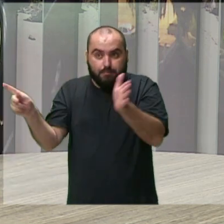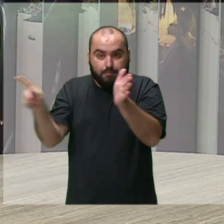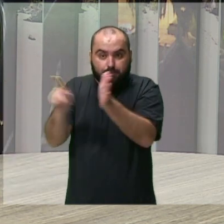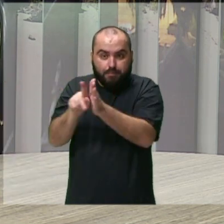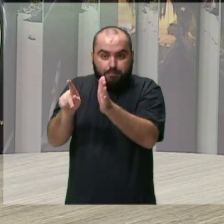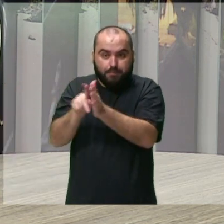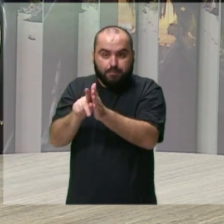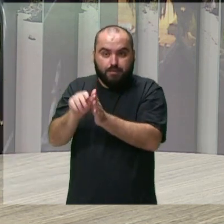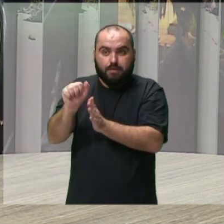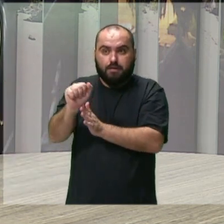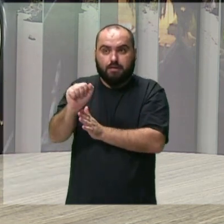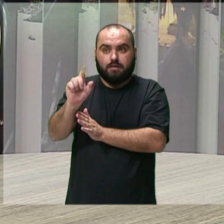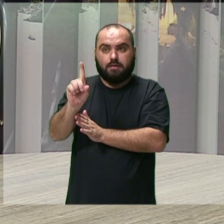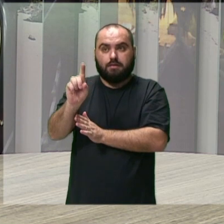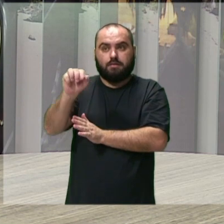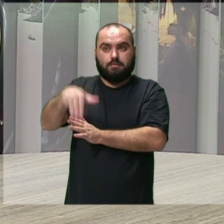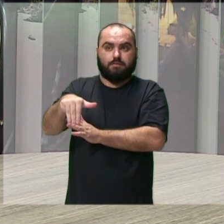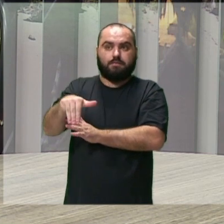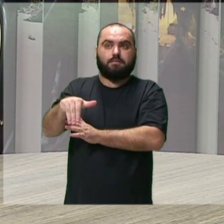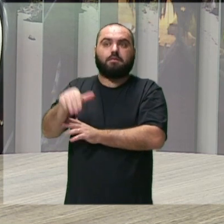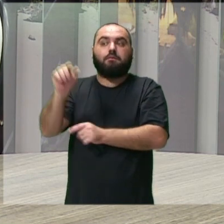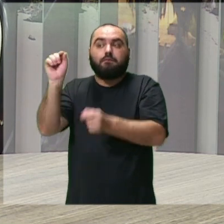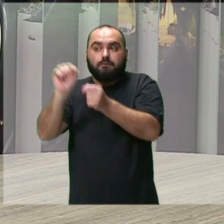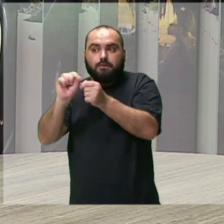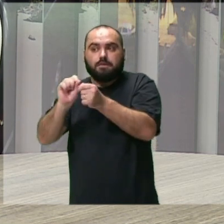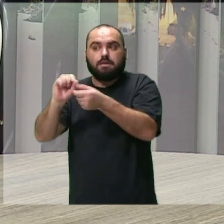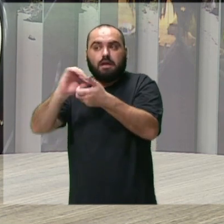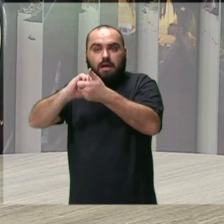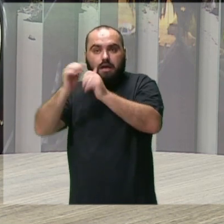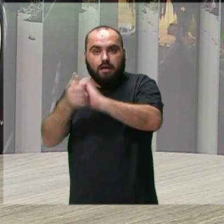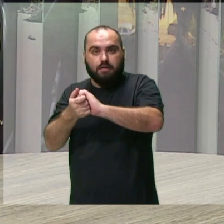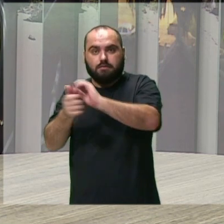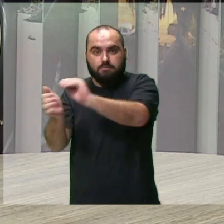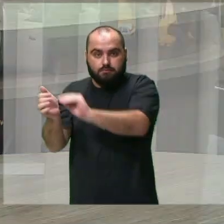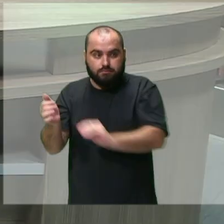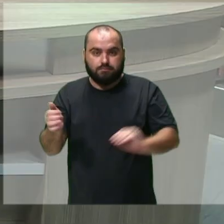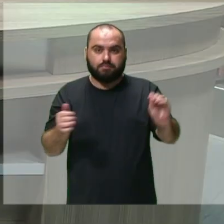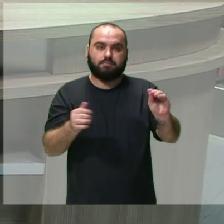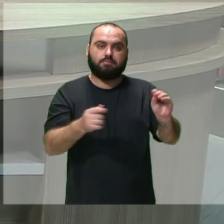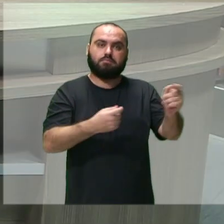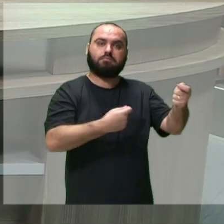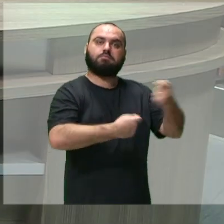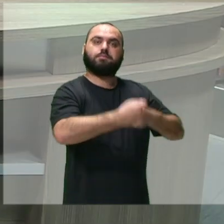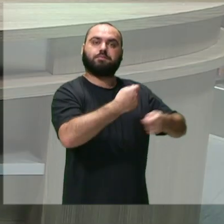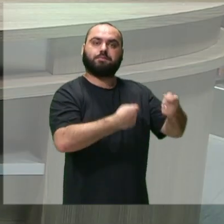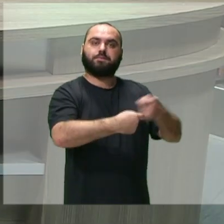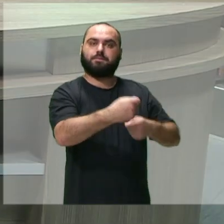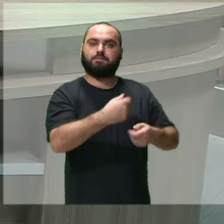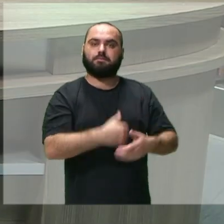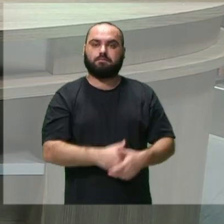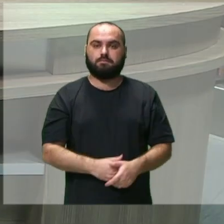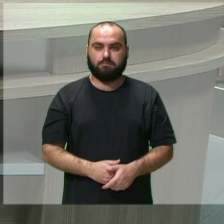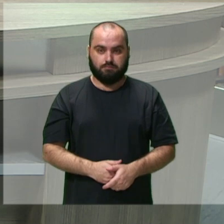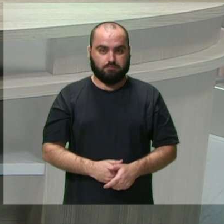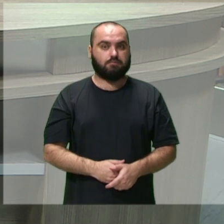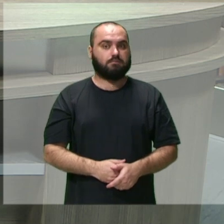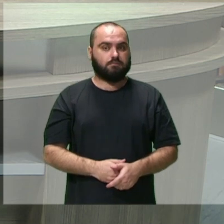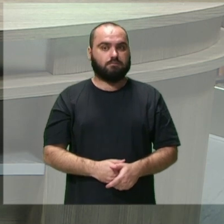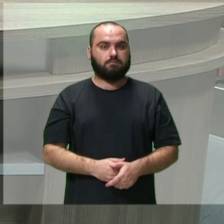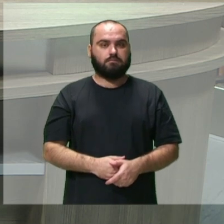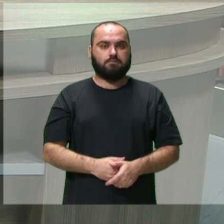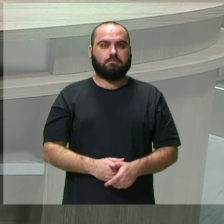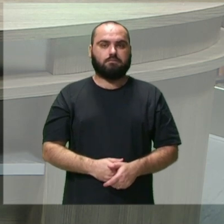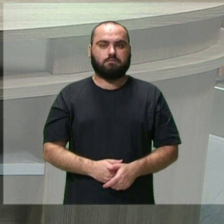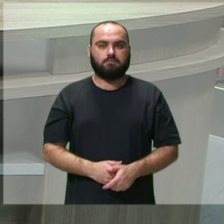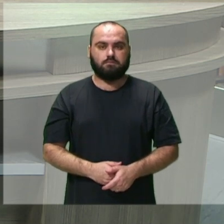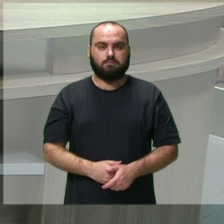Então, trazia as técnicas da arte aplicada ao meio dos negócios, que eu acho que é possível, é viável,